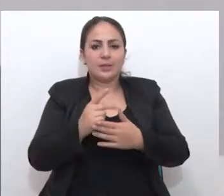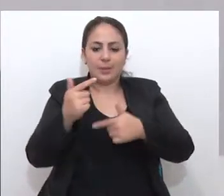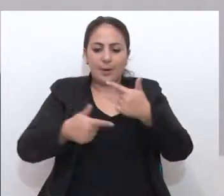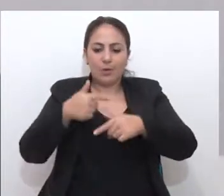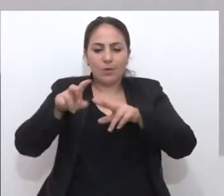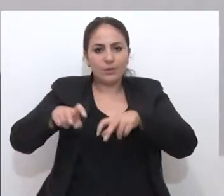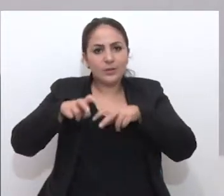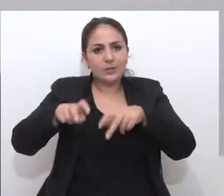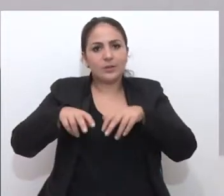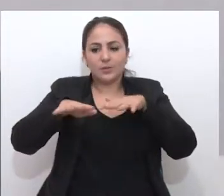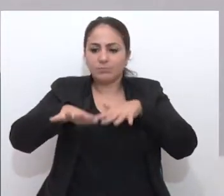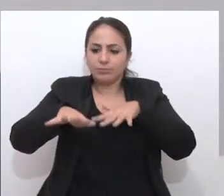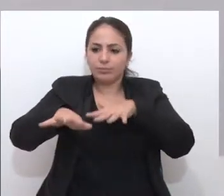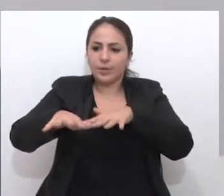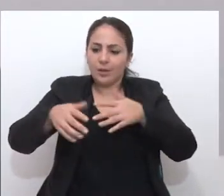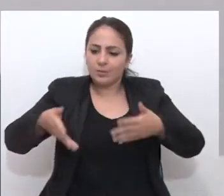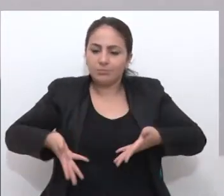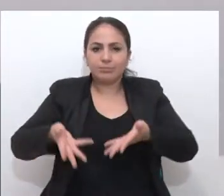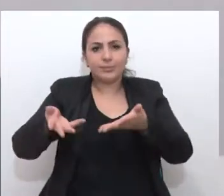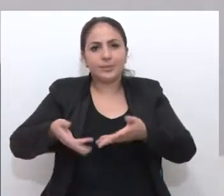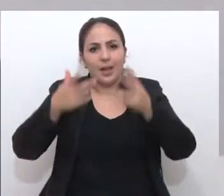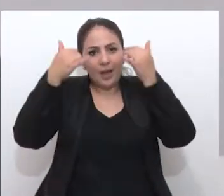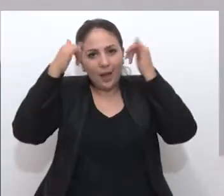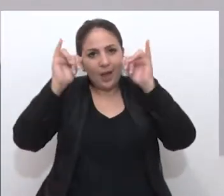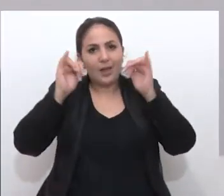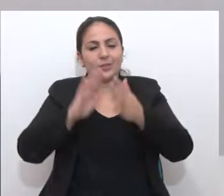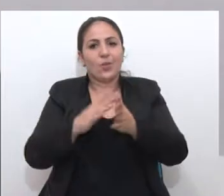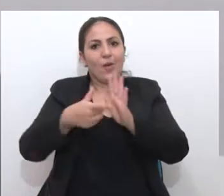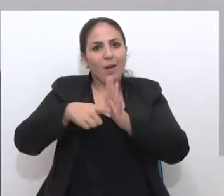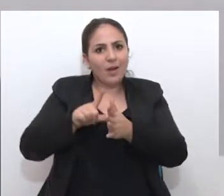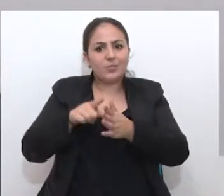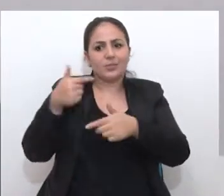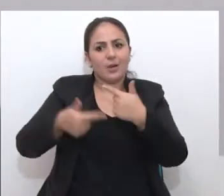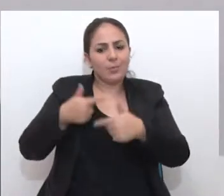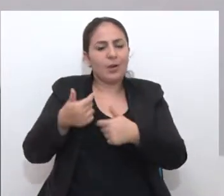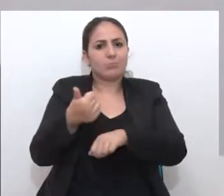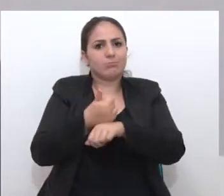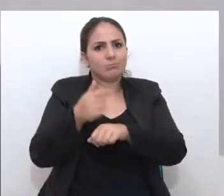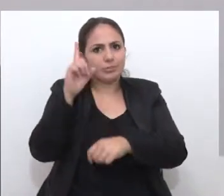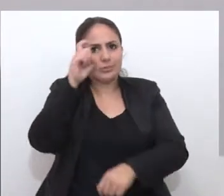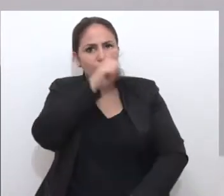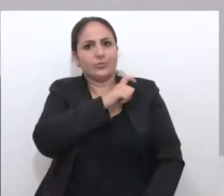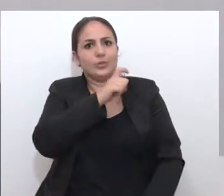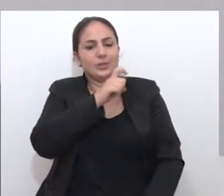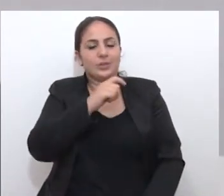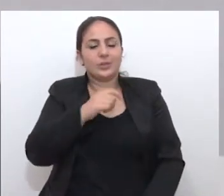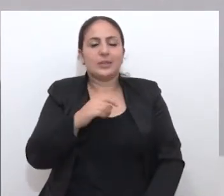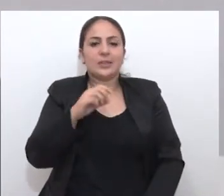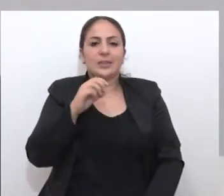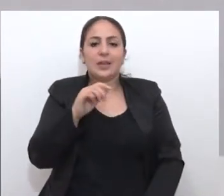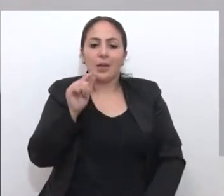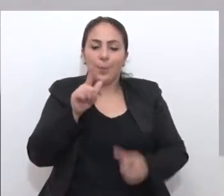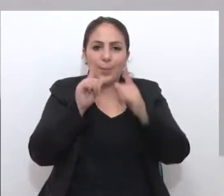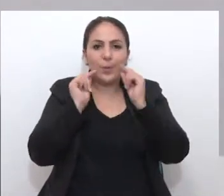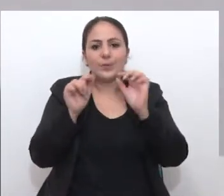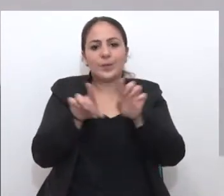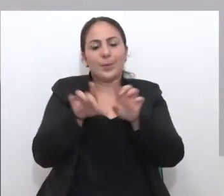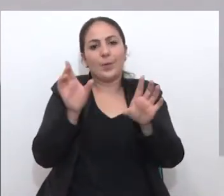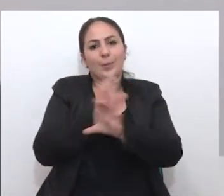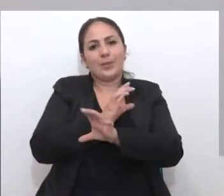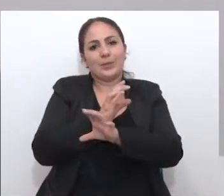gado antigamente, era uma profissão árdua, né, na lida de campo, e o seu Cisnando